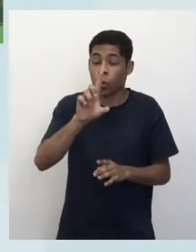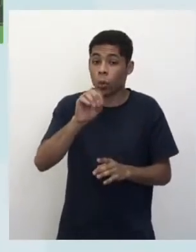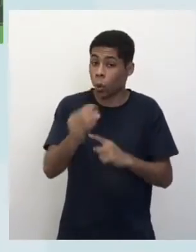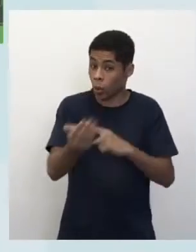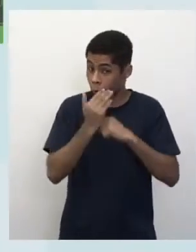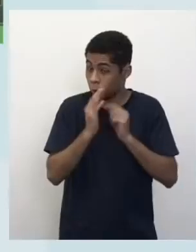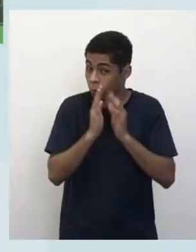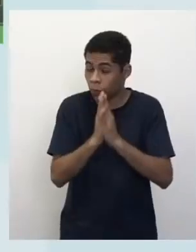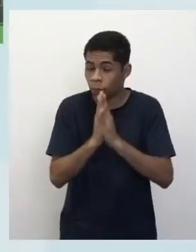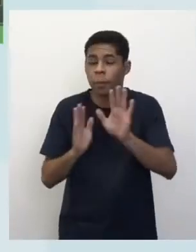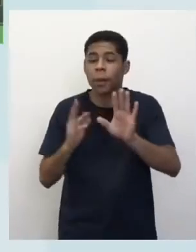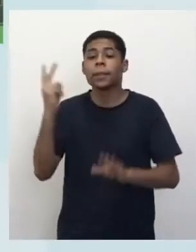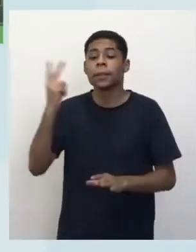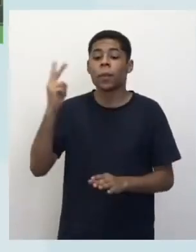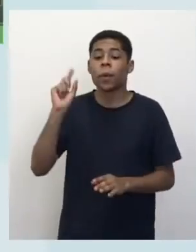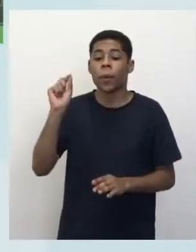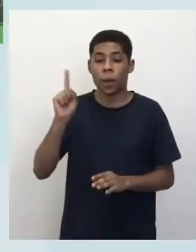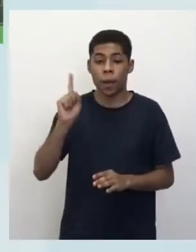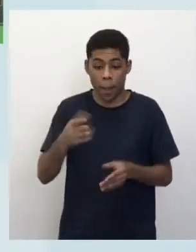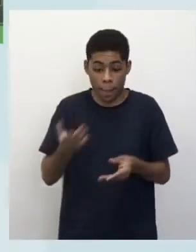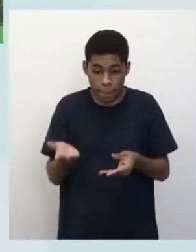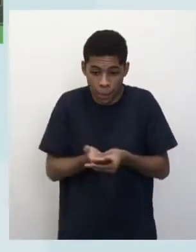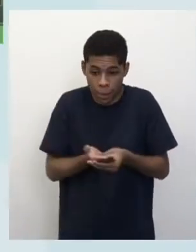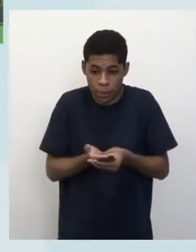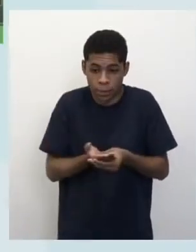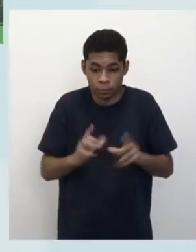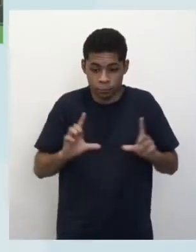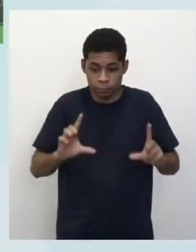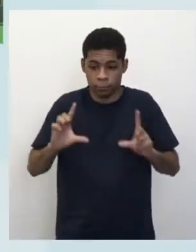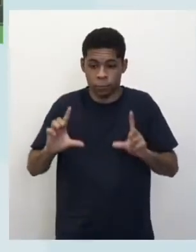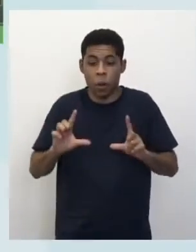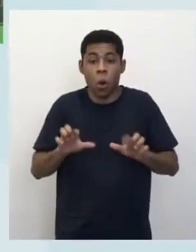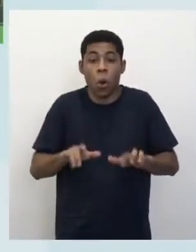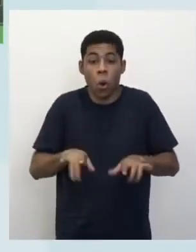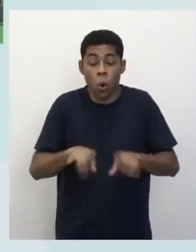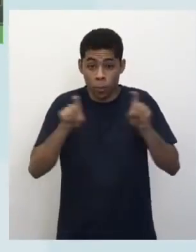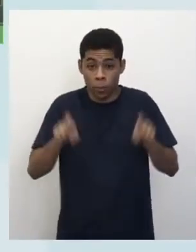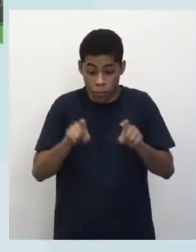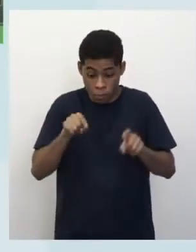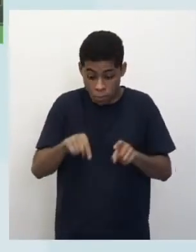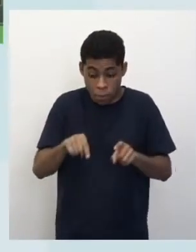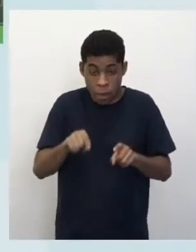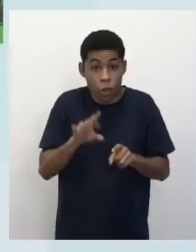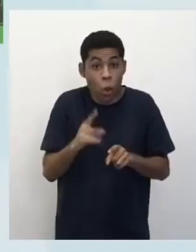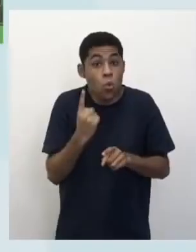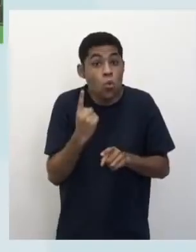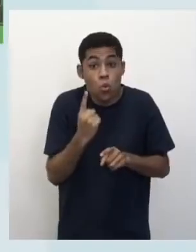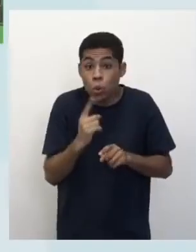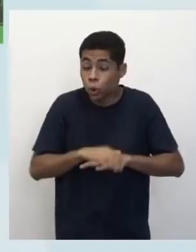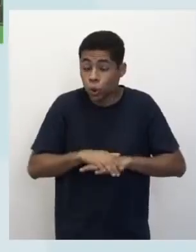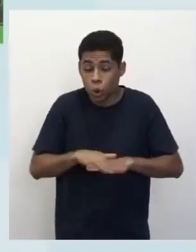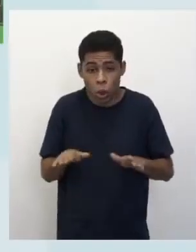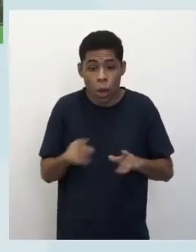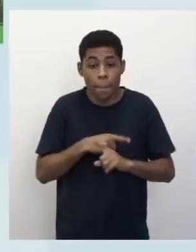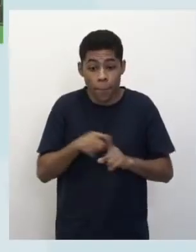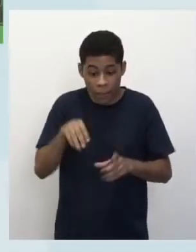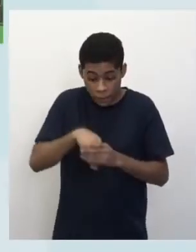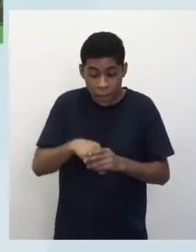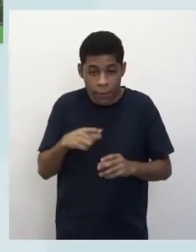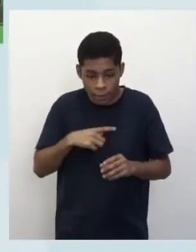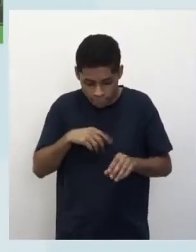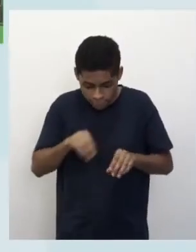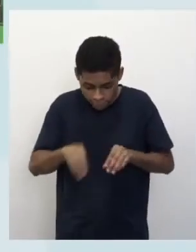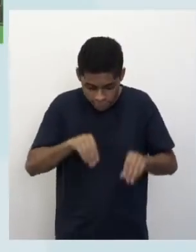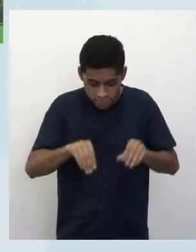gente tem uma placa de computador. Então, assim, é um circuito só, mas são várias chavinhas